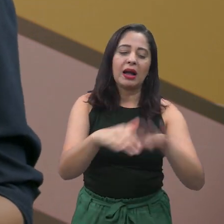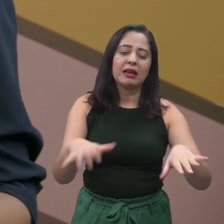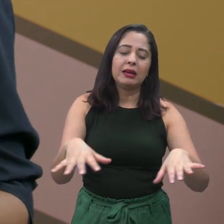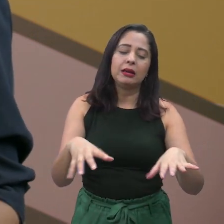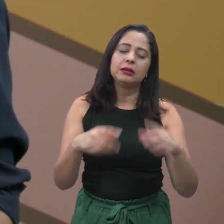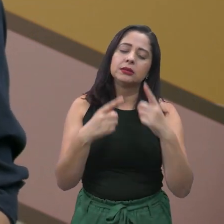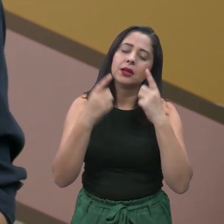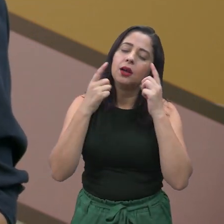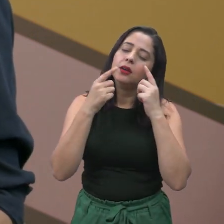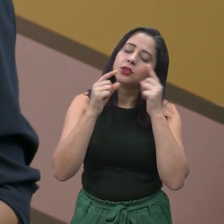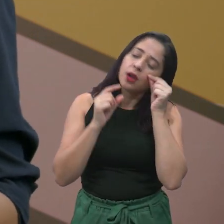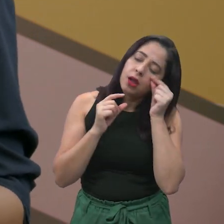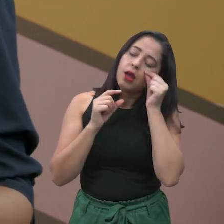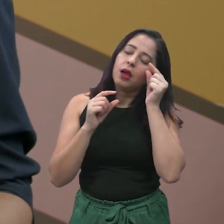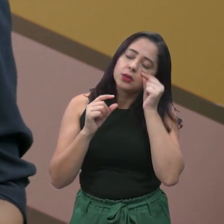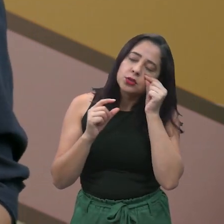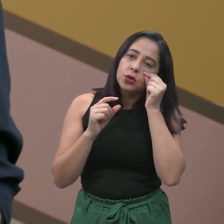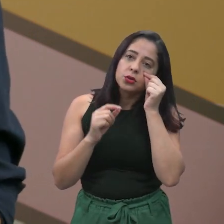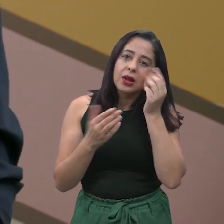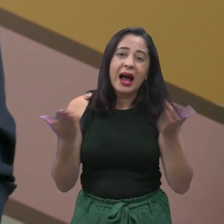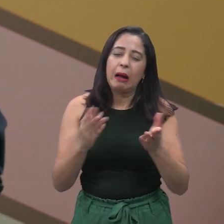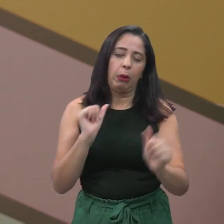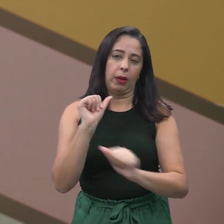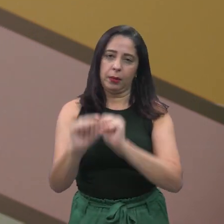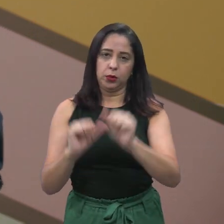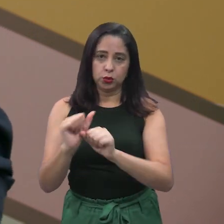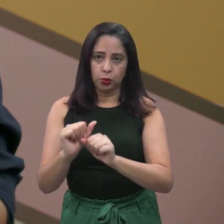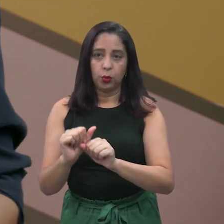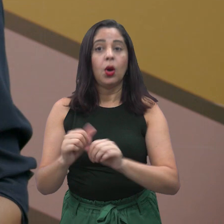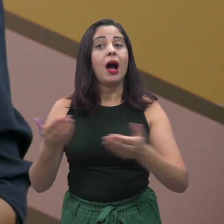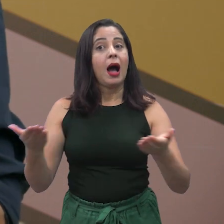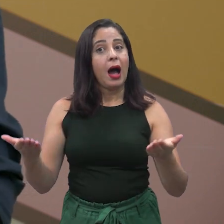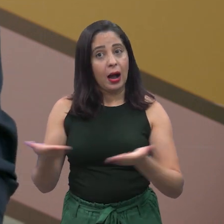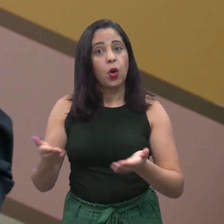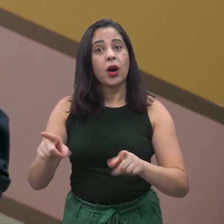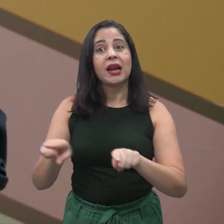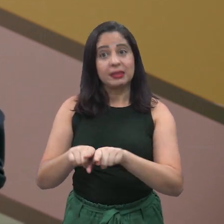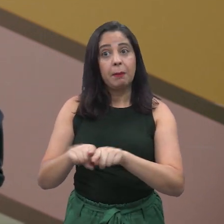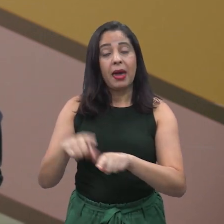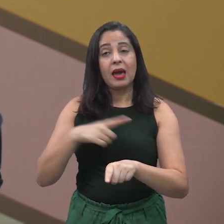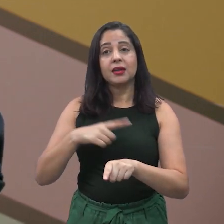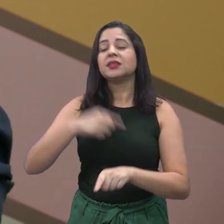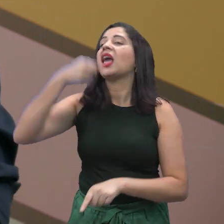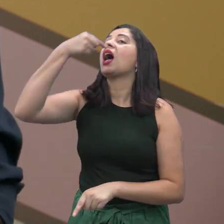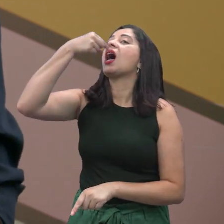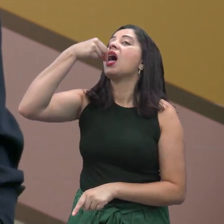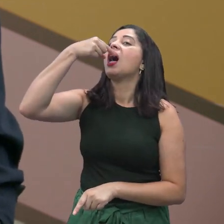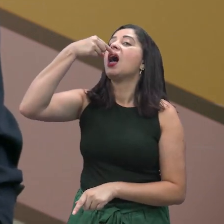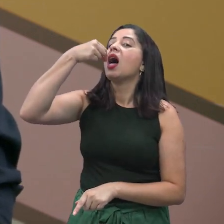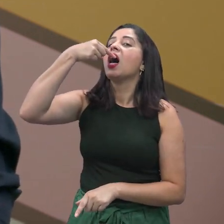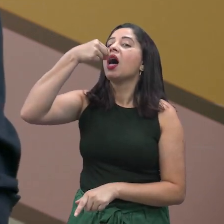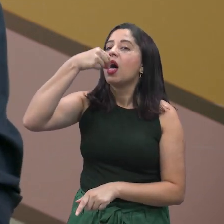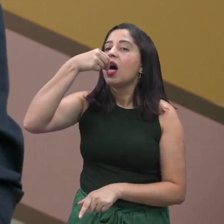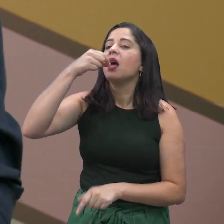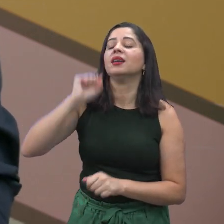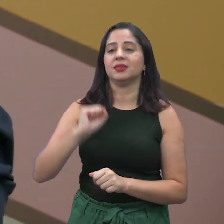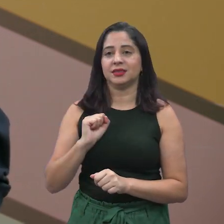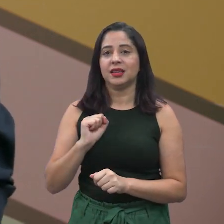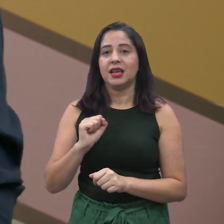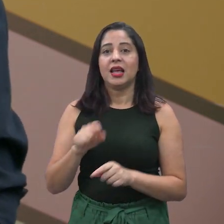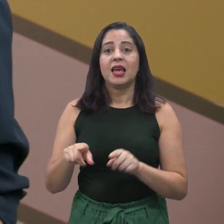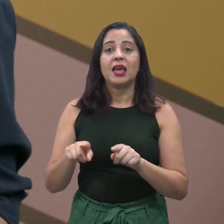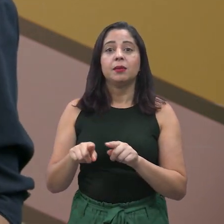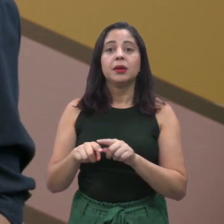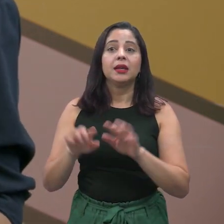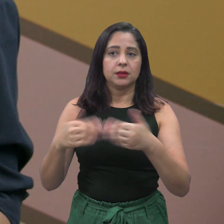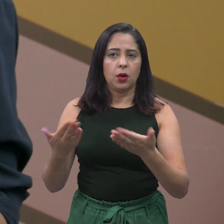crianças que é mais difícil de aceitar. Então, tem versões gotas, tem versões de comprimidos que são dispersíveis pela boca, isso nos